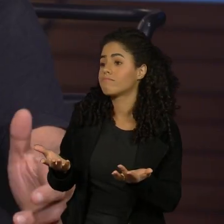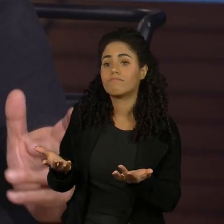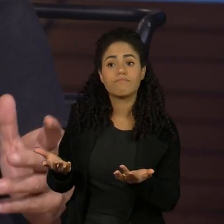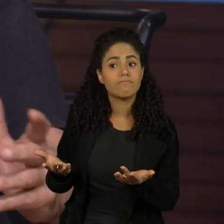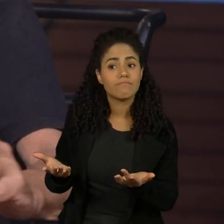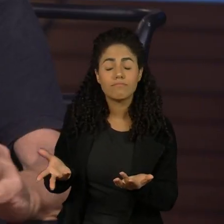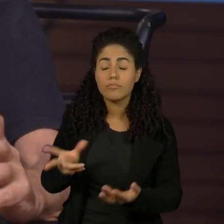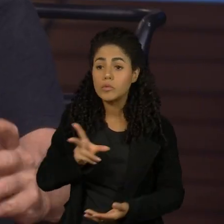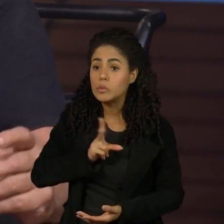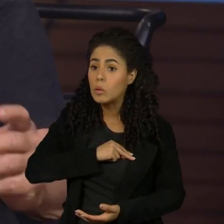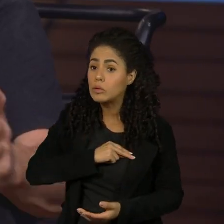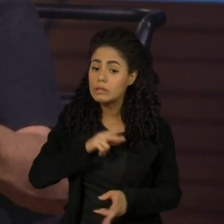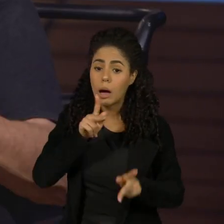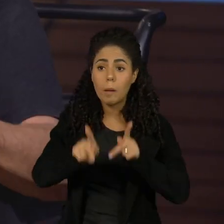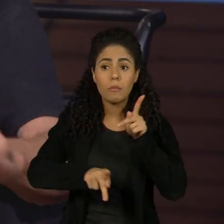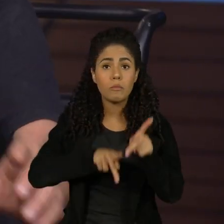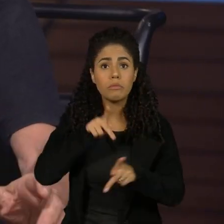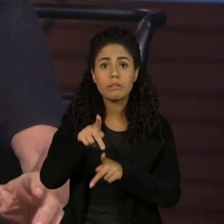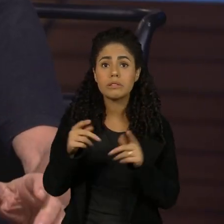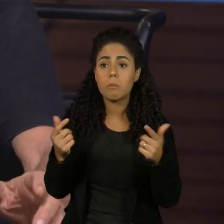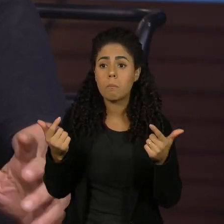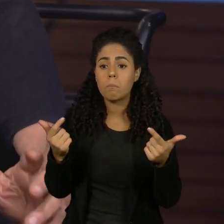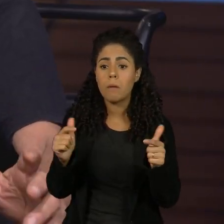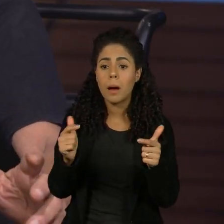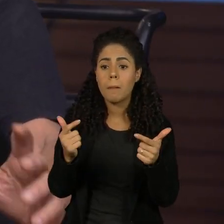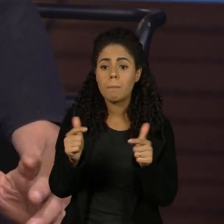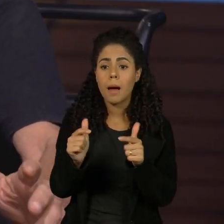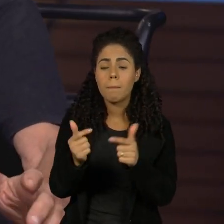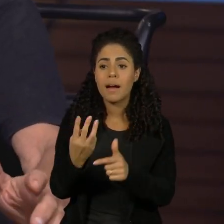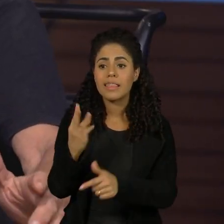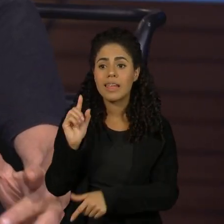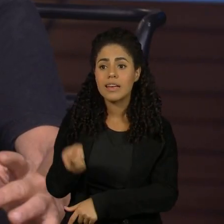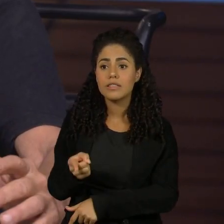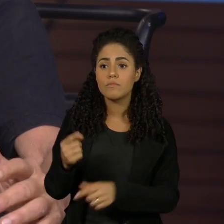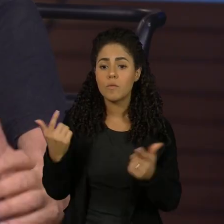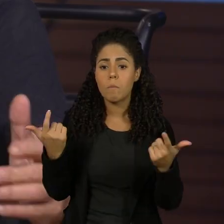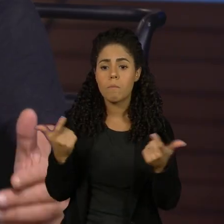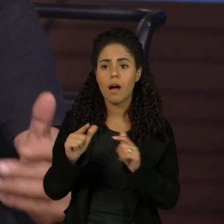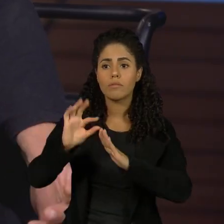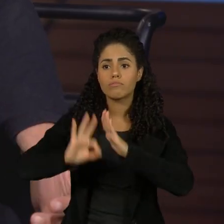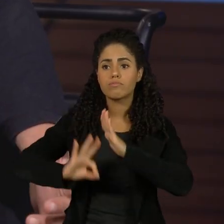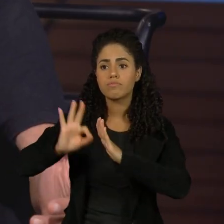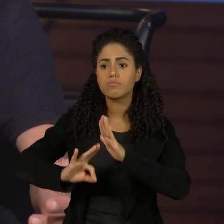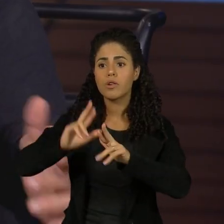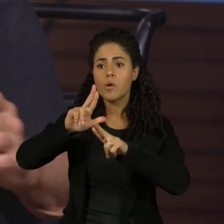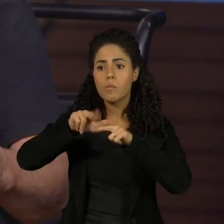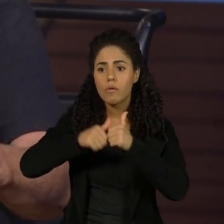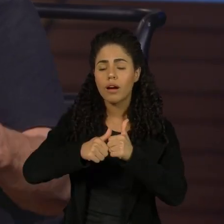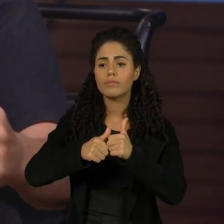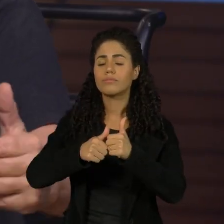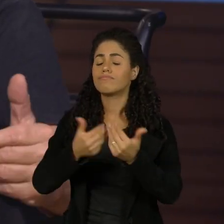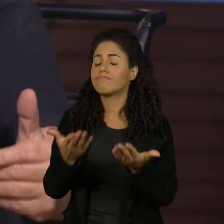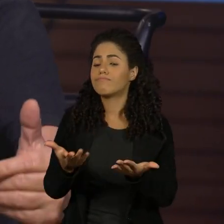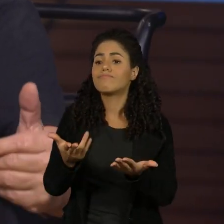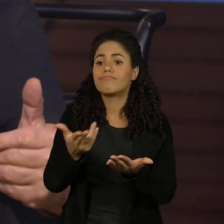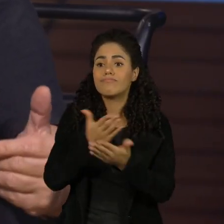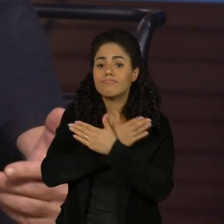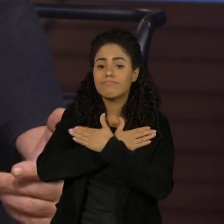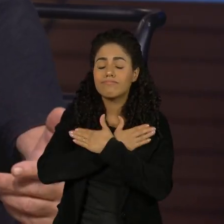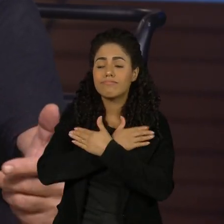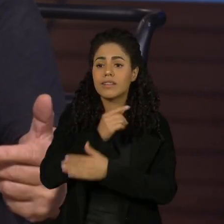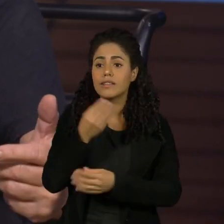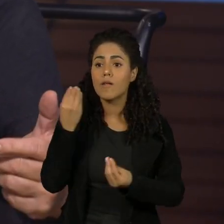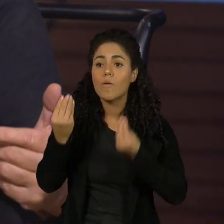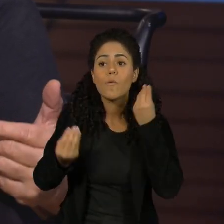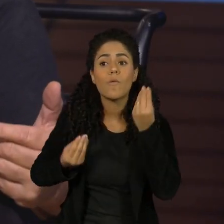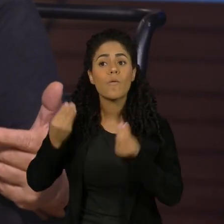a população da cidade diminuiu 3 mil pessoas do último censo, por causa do desemprego. Então, você imagina como que é